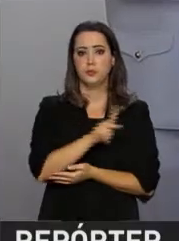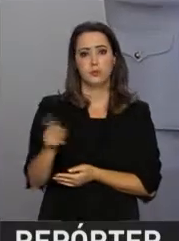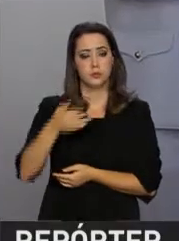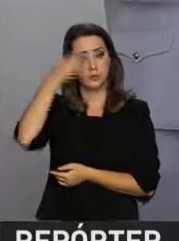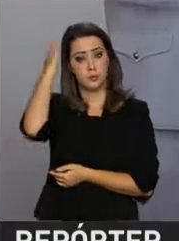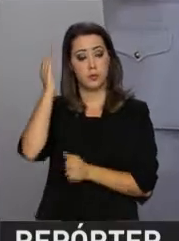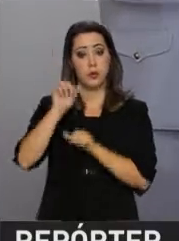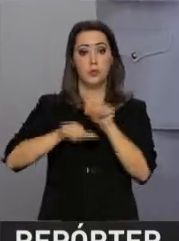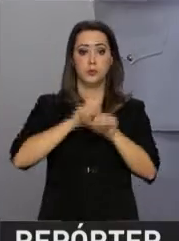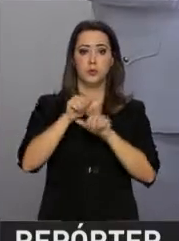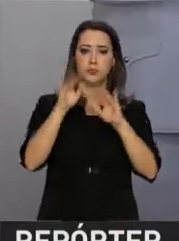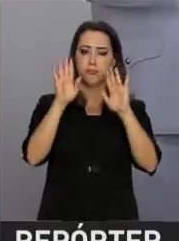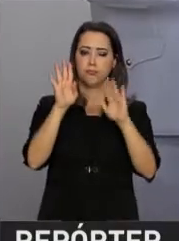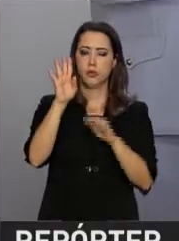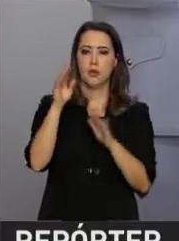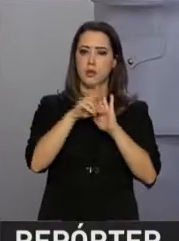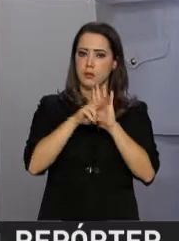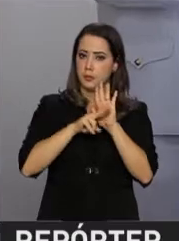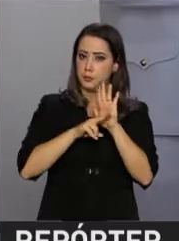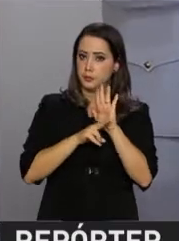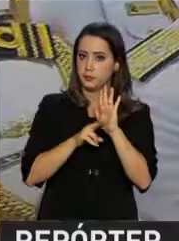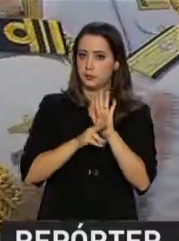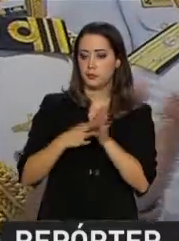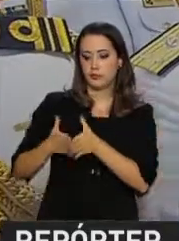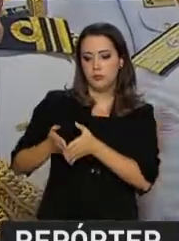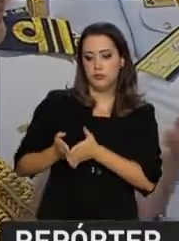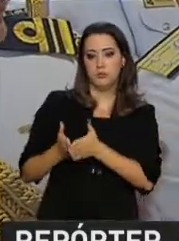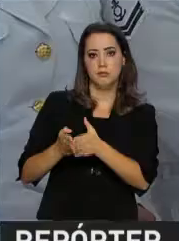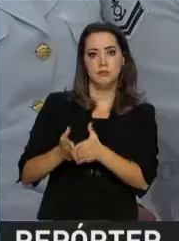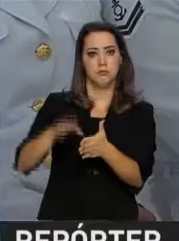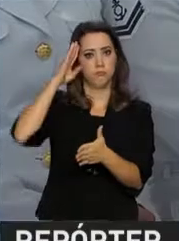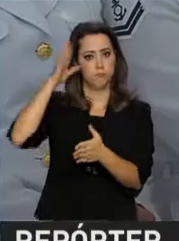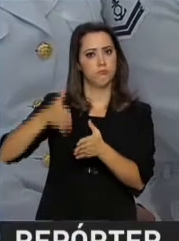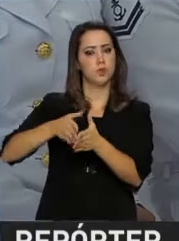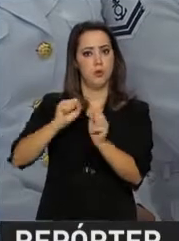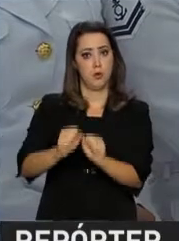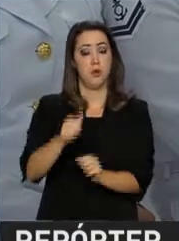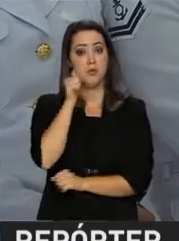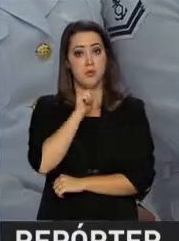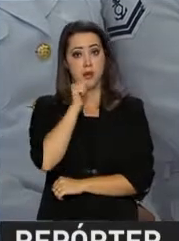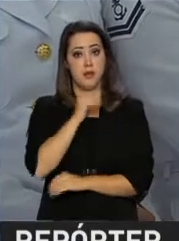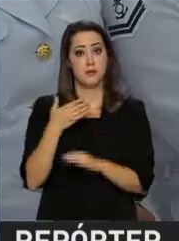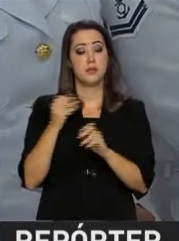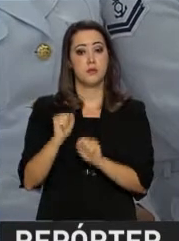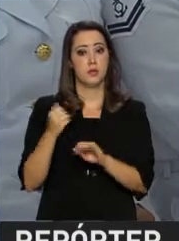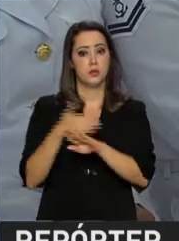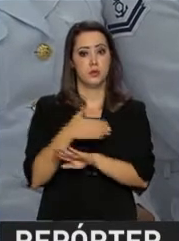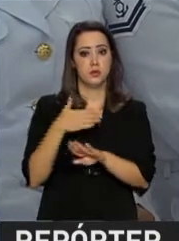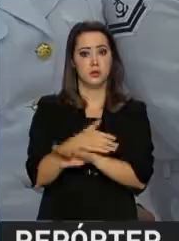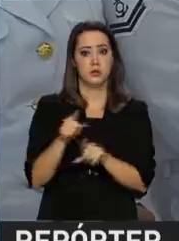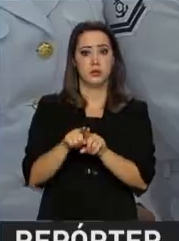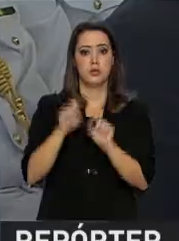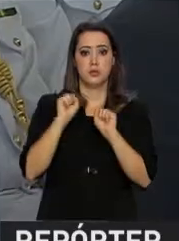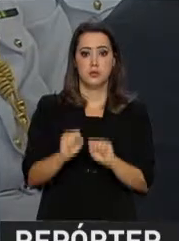mudou a estrutura da marinha brasileira a partir de agora mulheres poderão se tornar fuzileiros navais o que